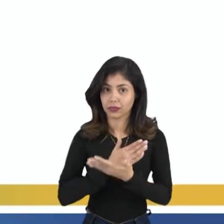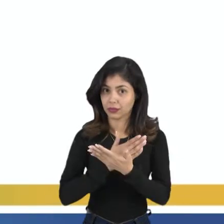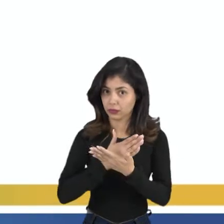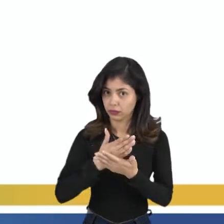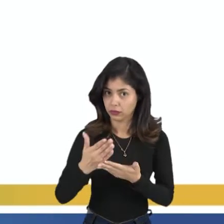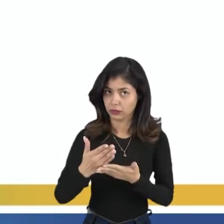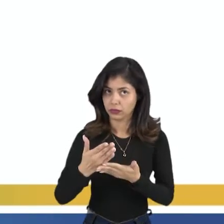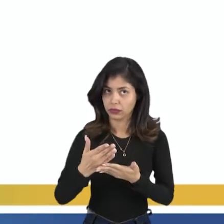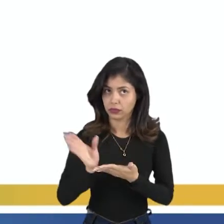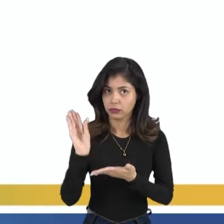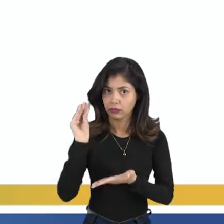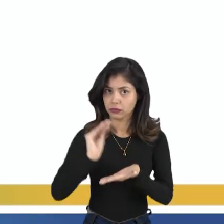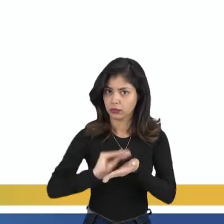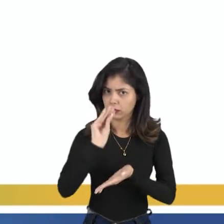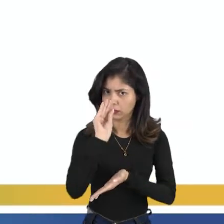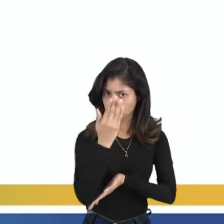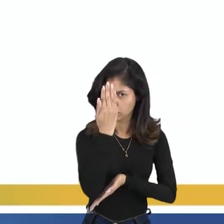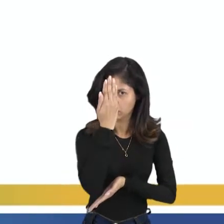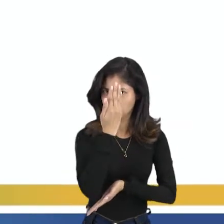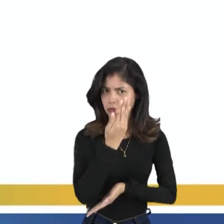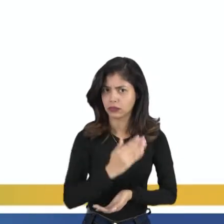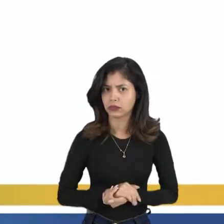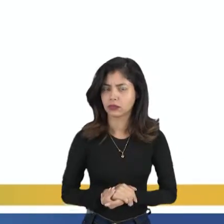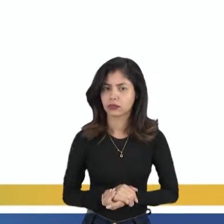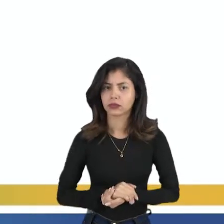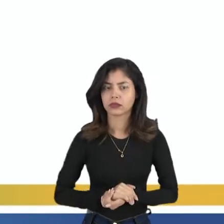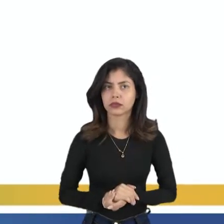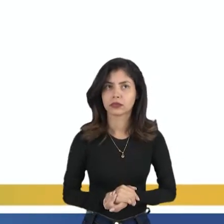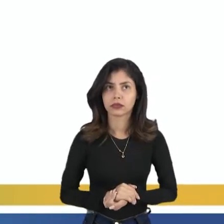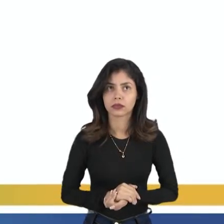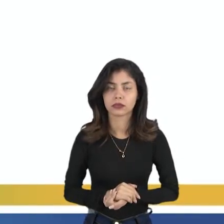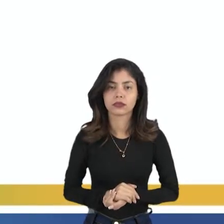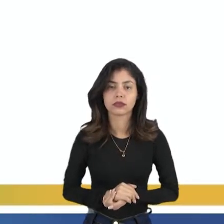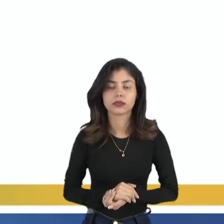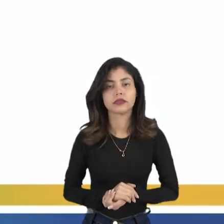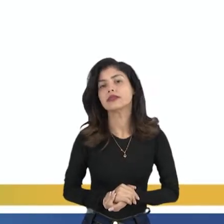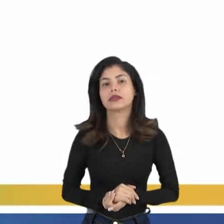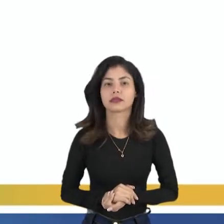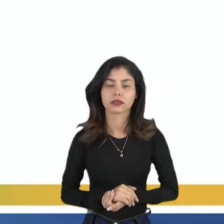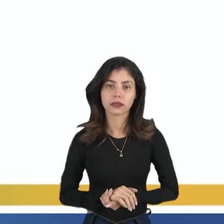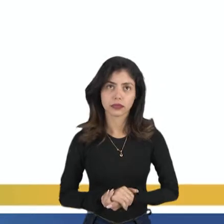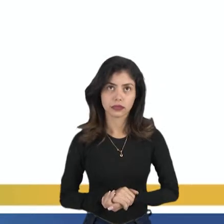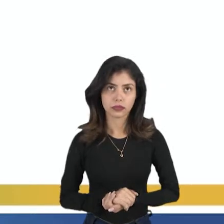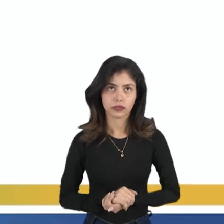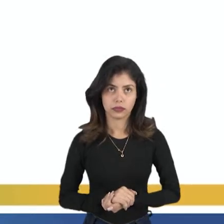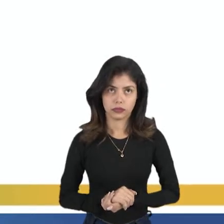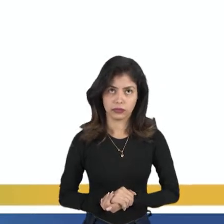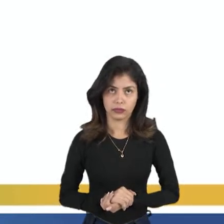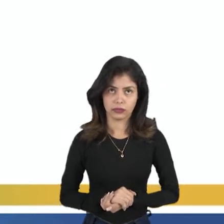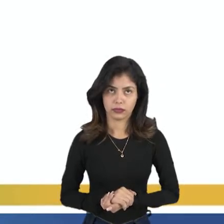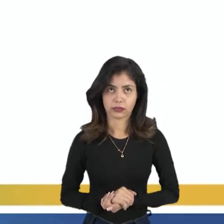com um falso amigo, um falso cognato, tá? Brincando.